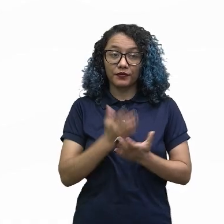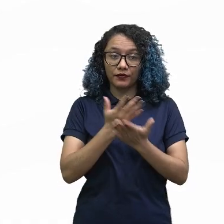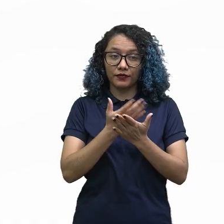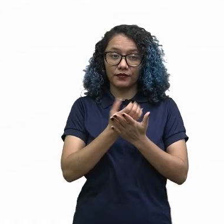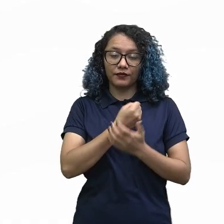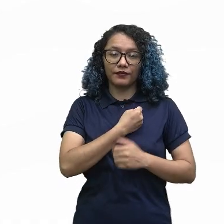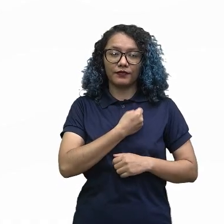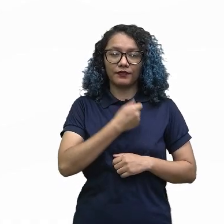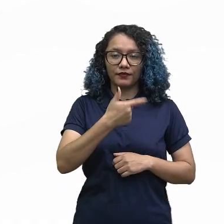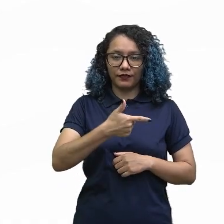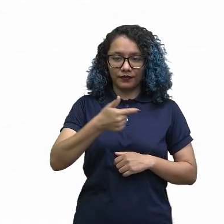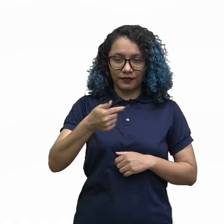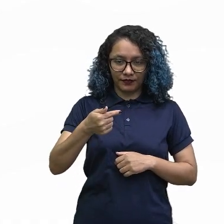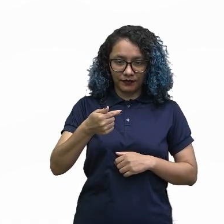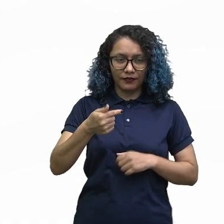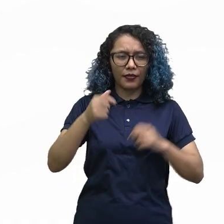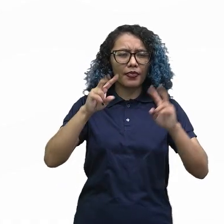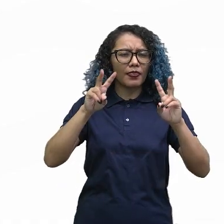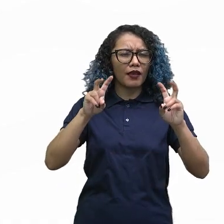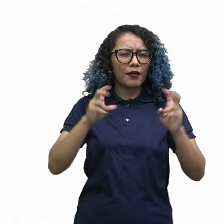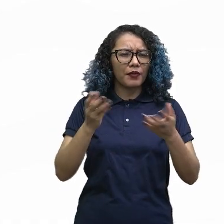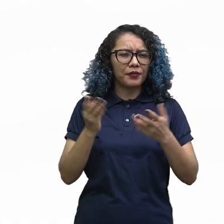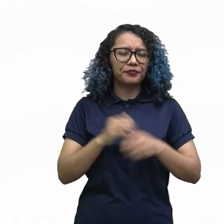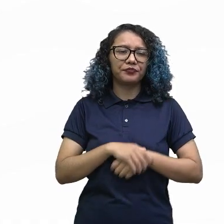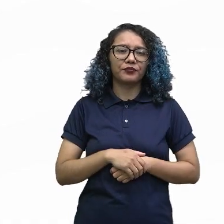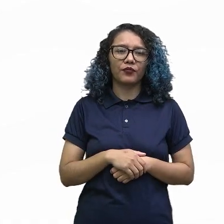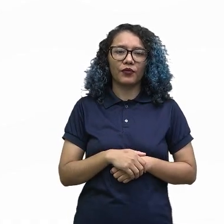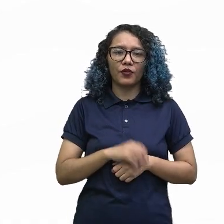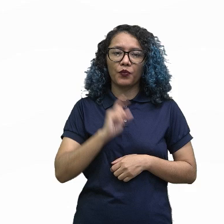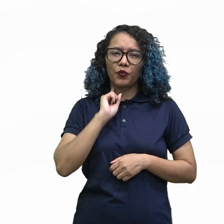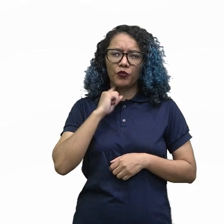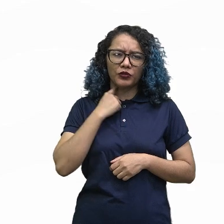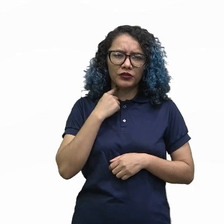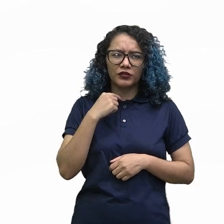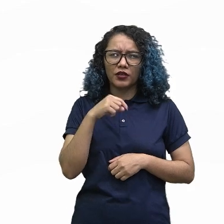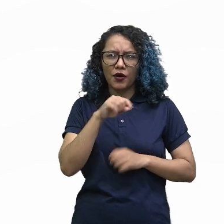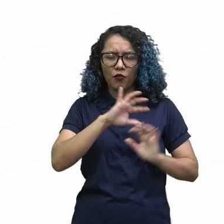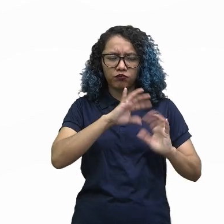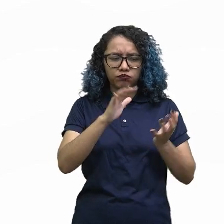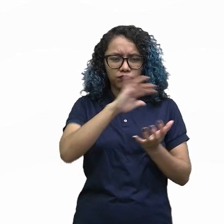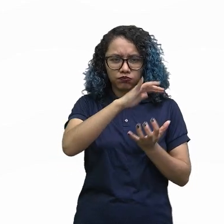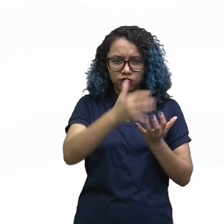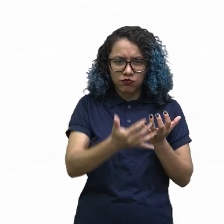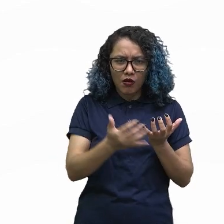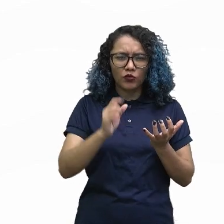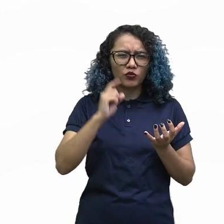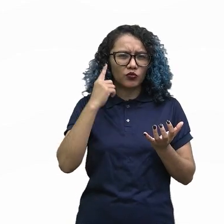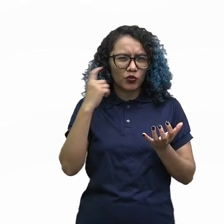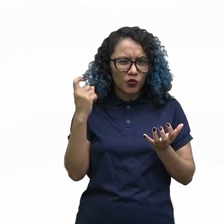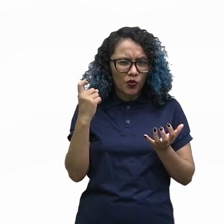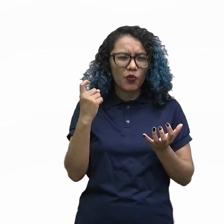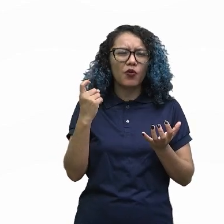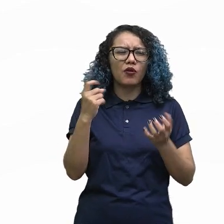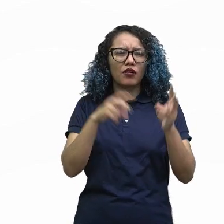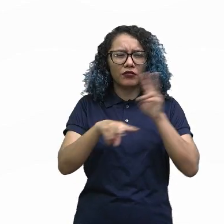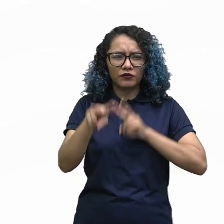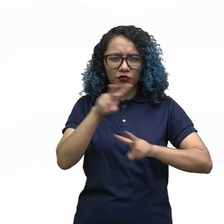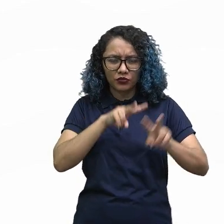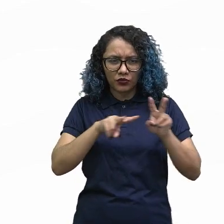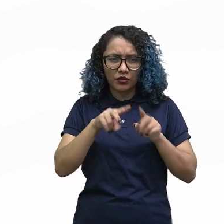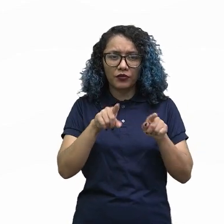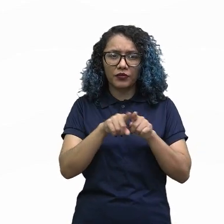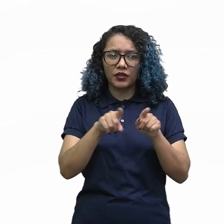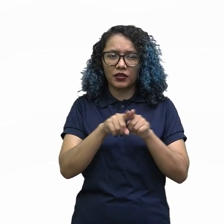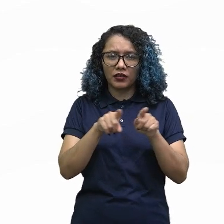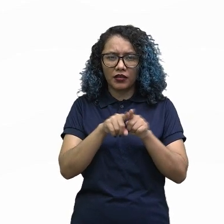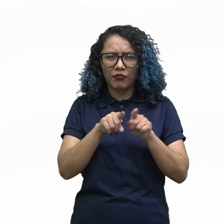Aula 27, objeto de conhecimento, poluição atmosférica, sonora e visual